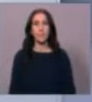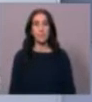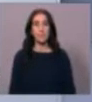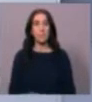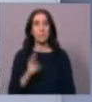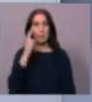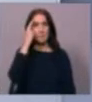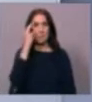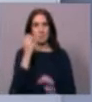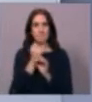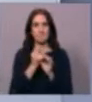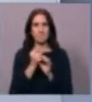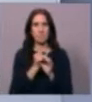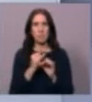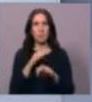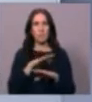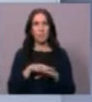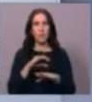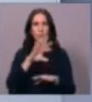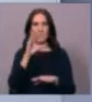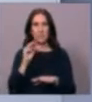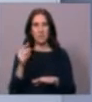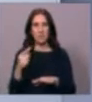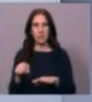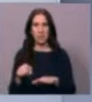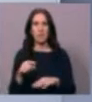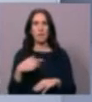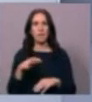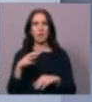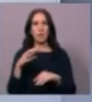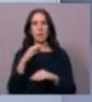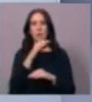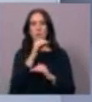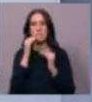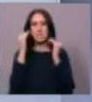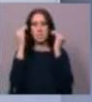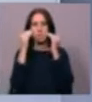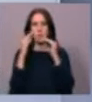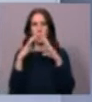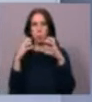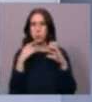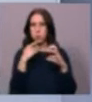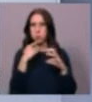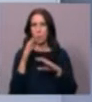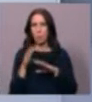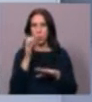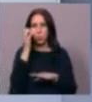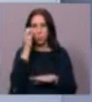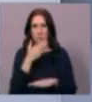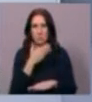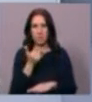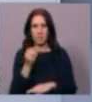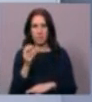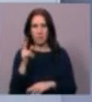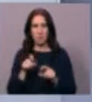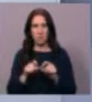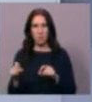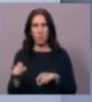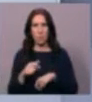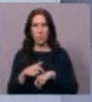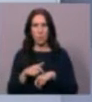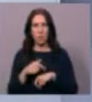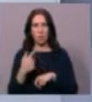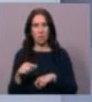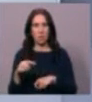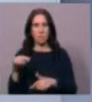Madeira, devido ao sistema frontal que lá está, temos um dia com o céu muito nublado, vento forte com rajadas de cerca de 120 km por hora para já, no